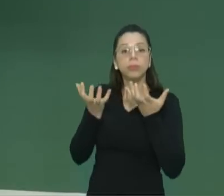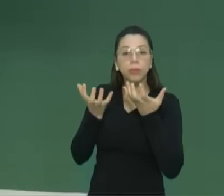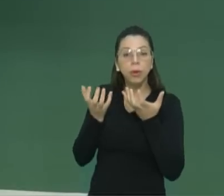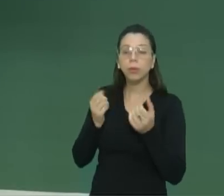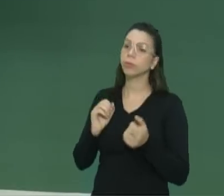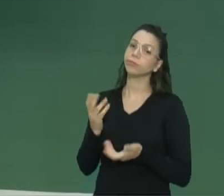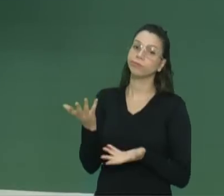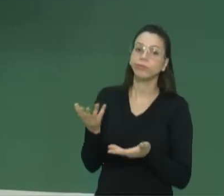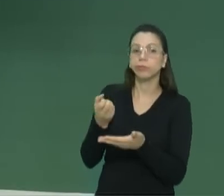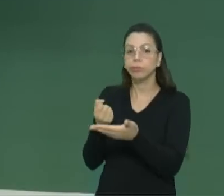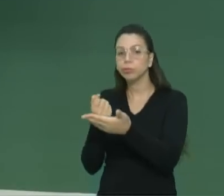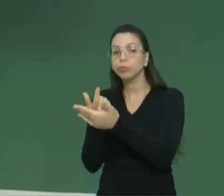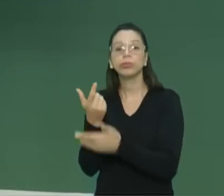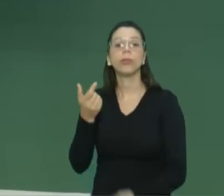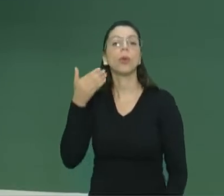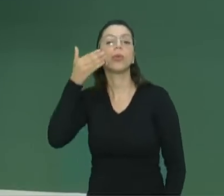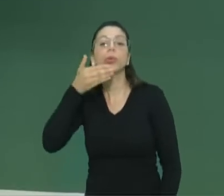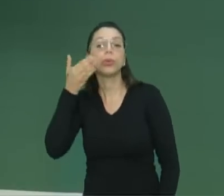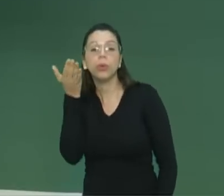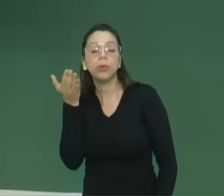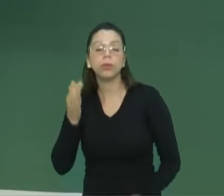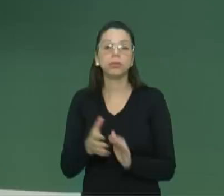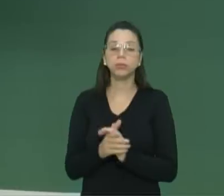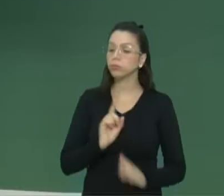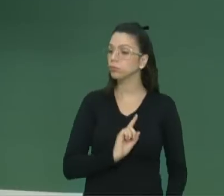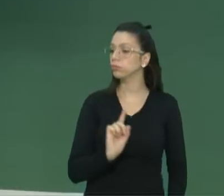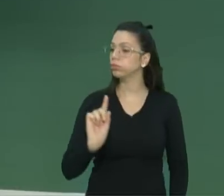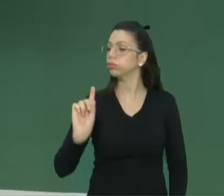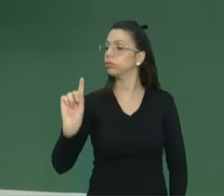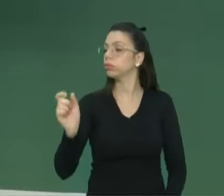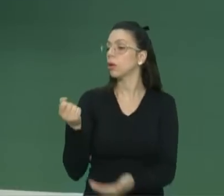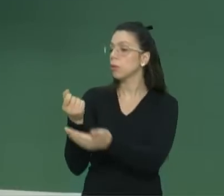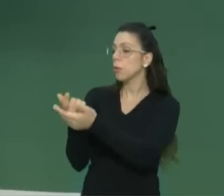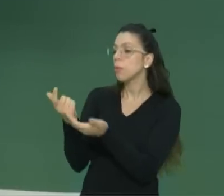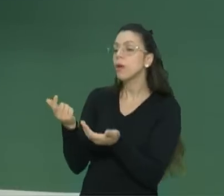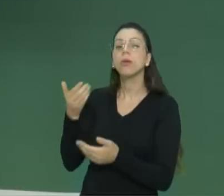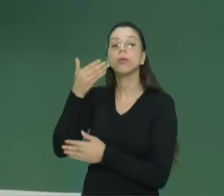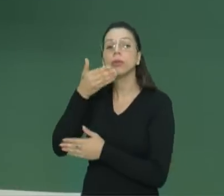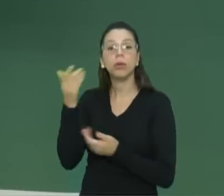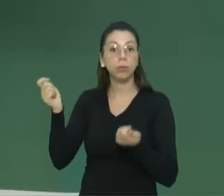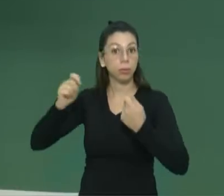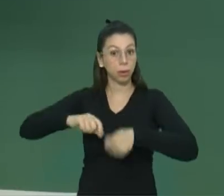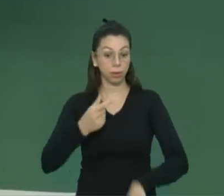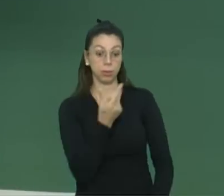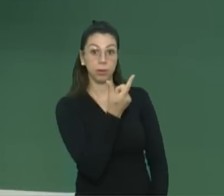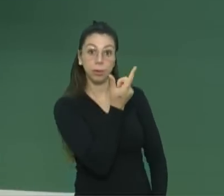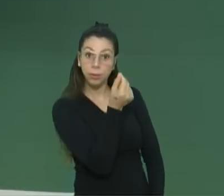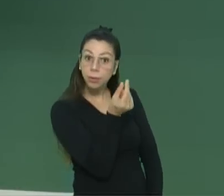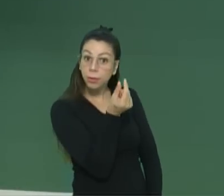comprar um doce, né? Vai lá comprar um doce, o que você precisa? Geralmente você precisa de